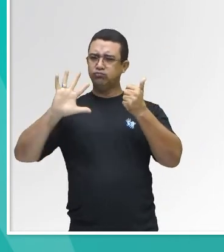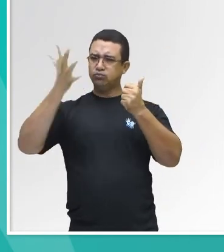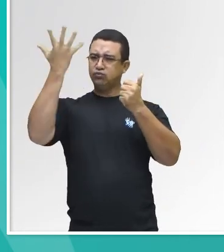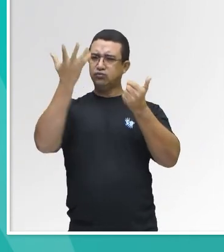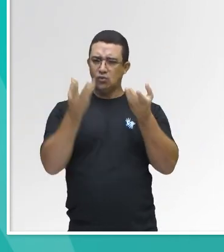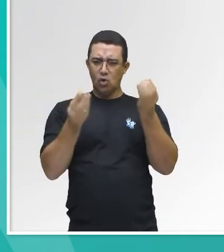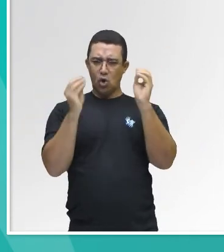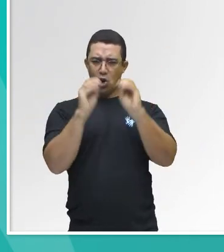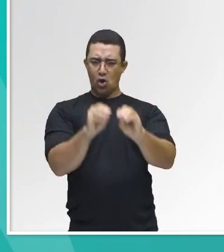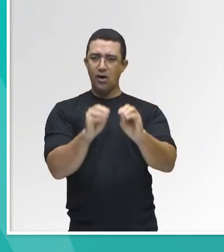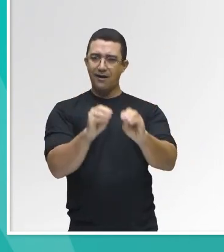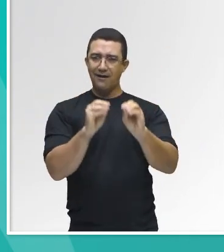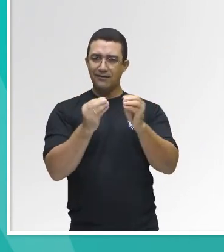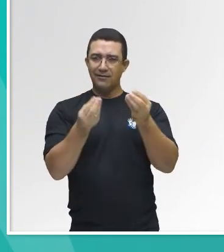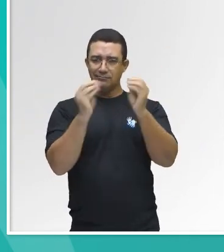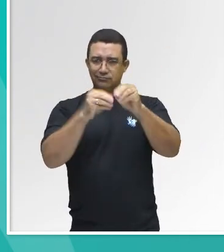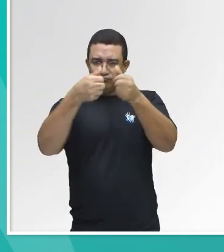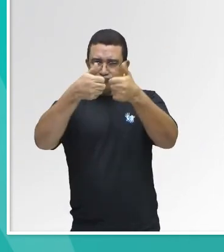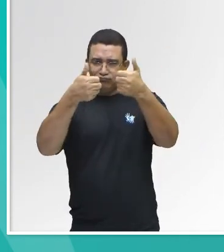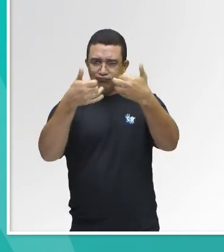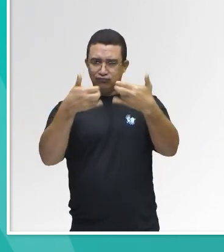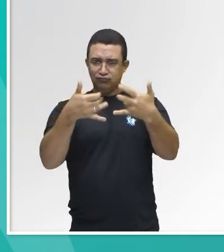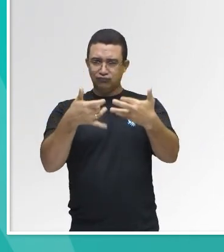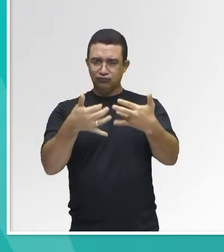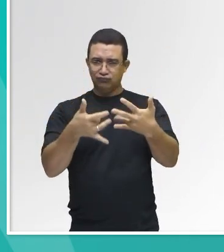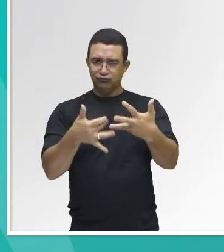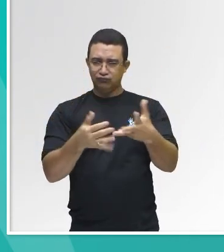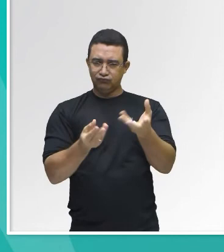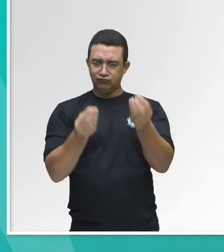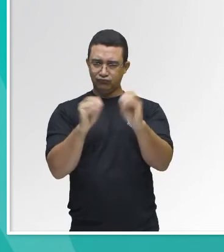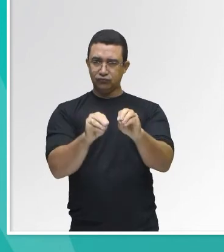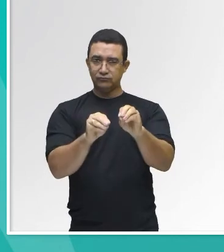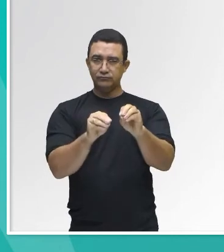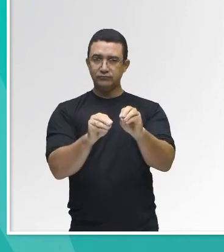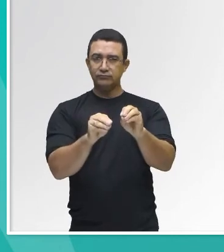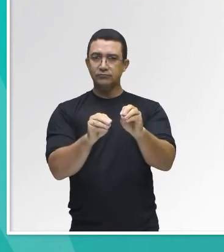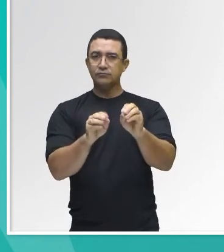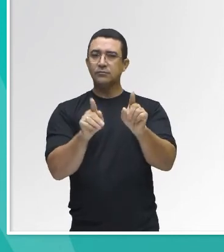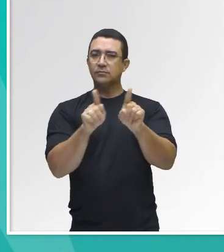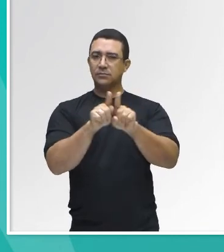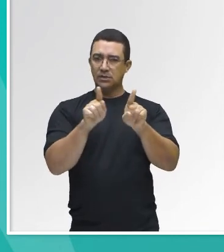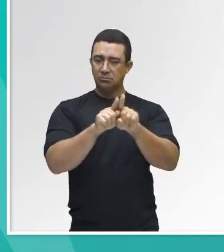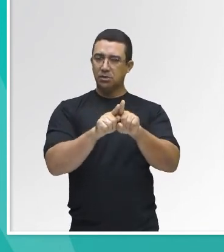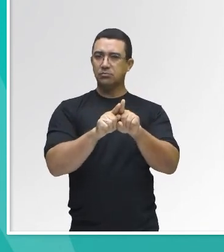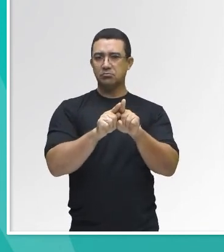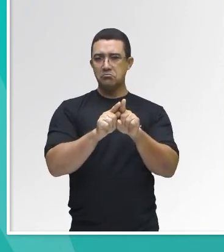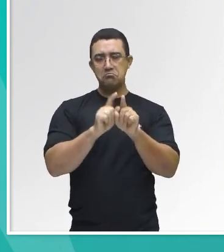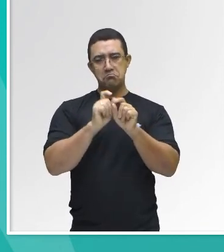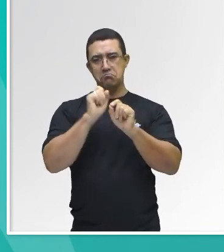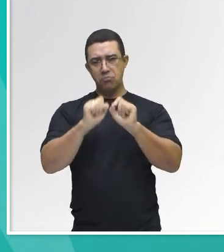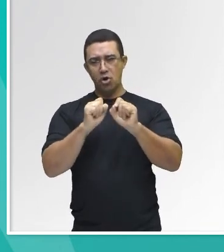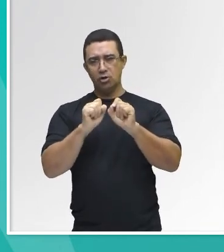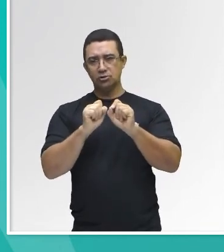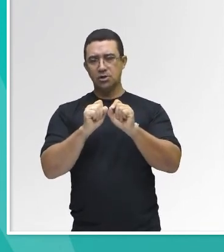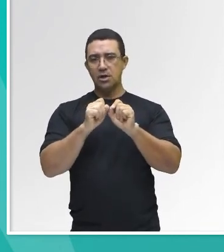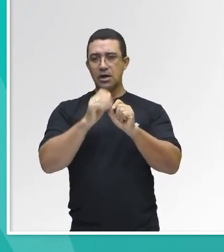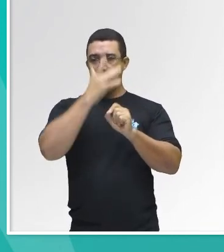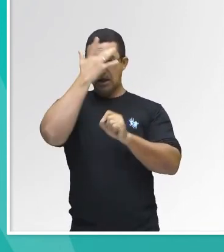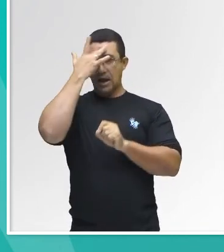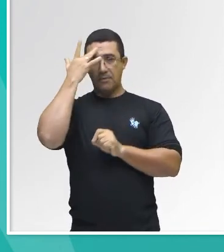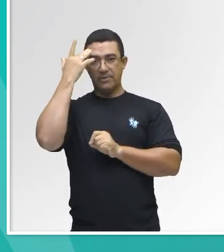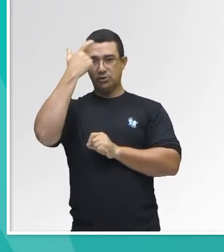mesa e são explicados. Pode dar-se em uma forma monologada, e o emissor